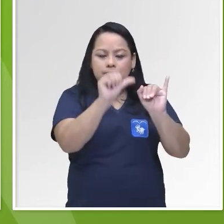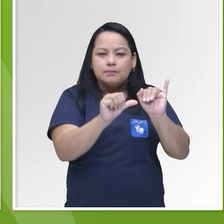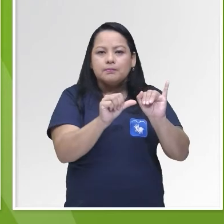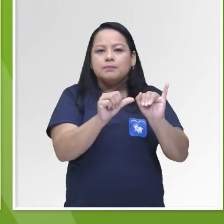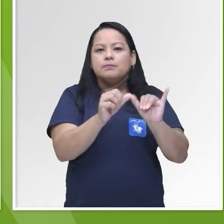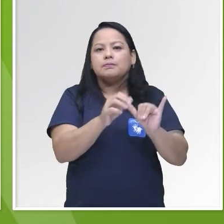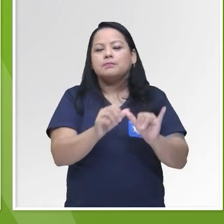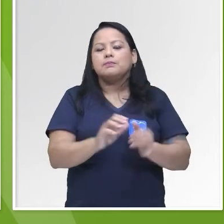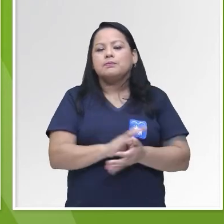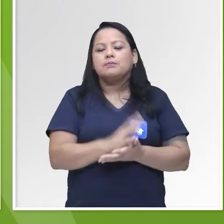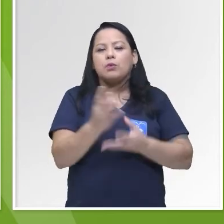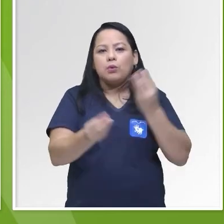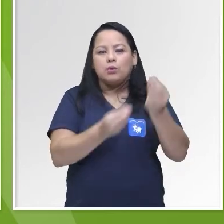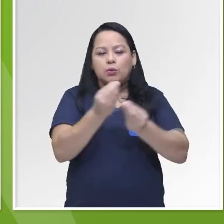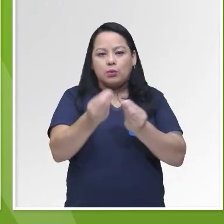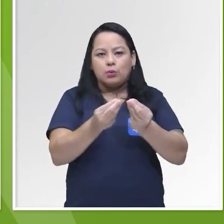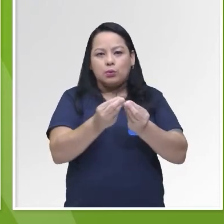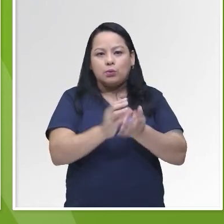química como uma